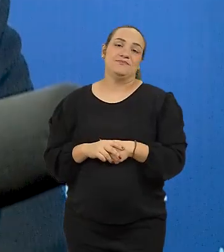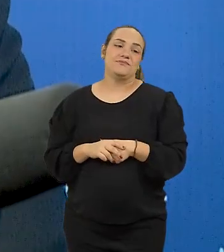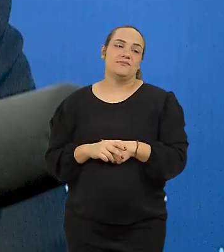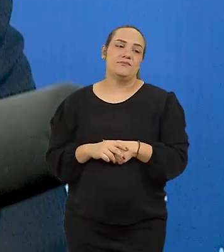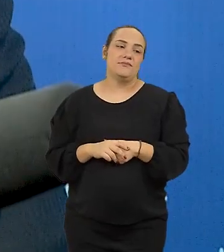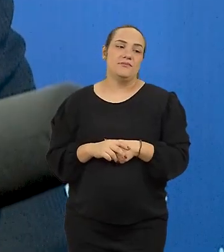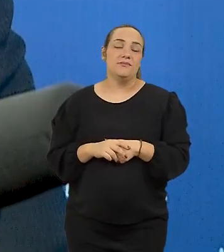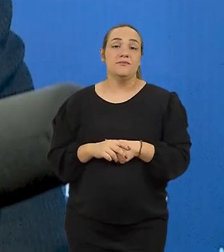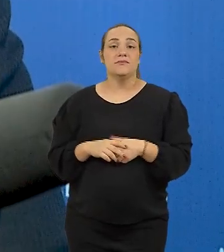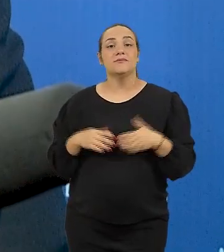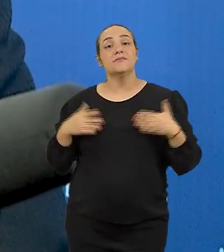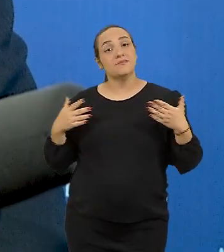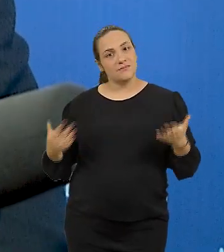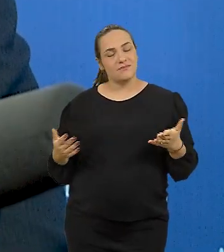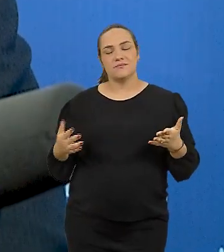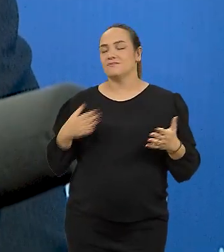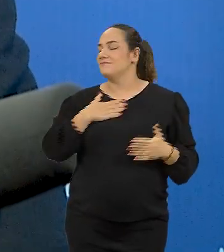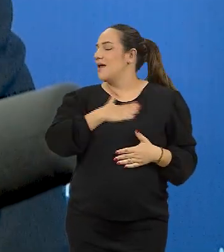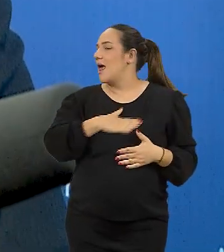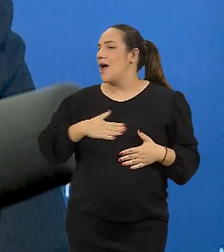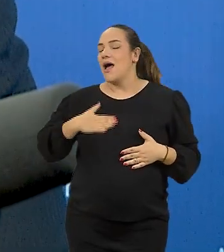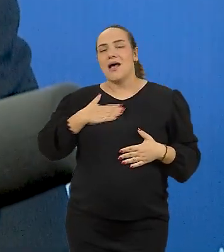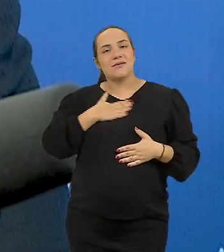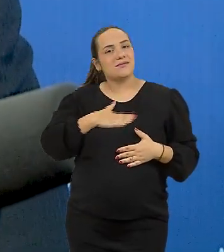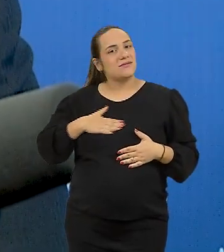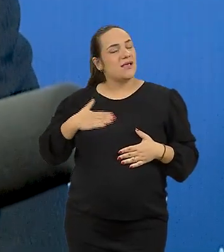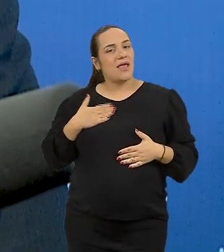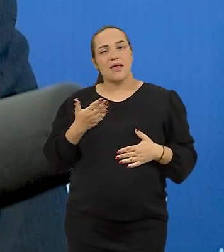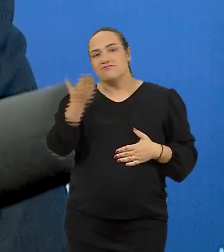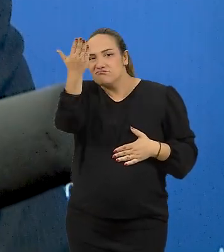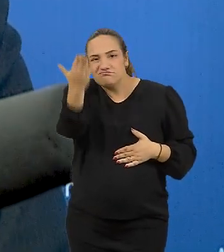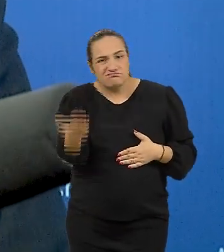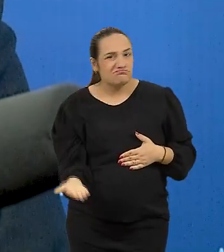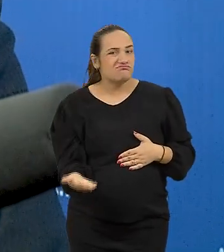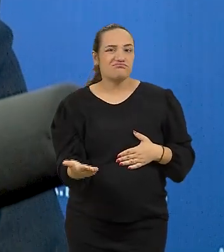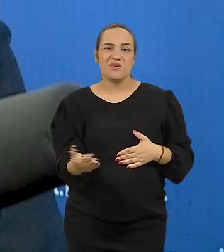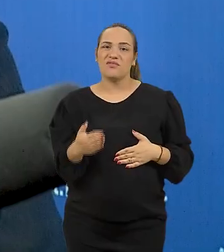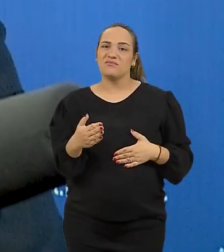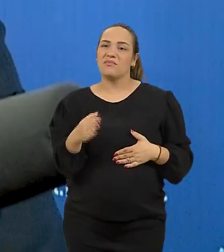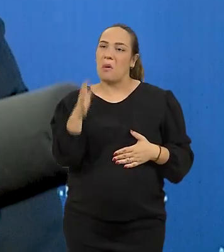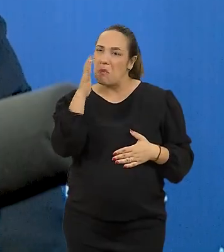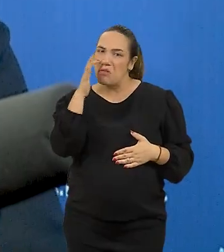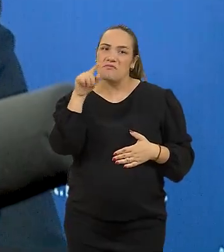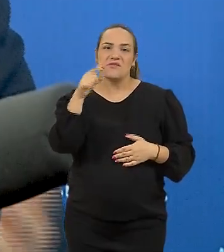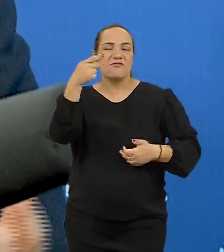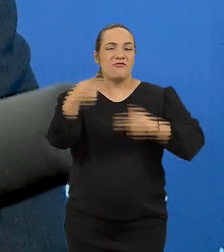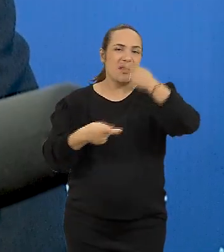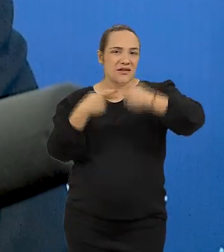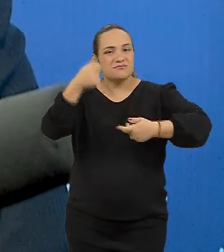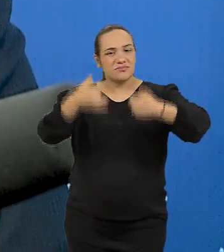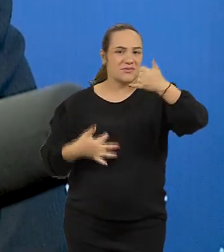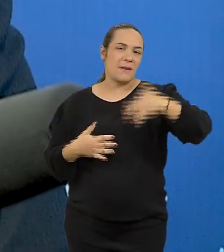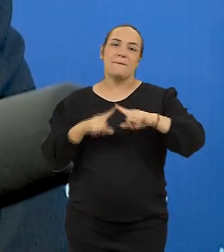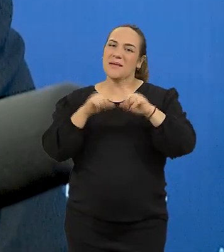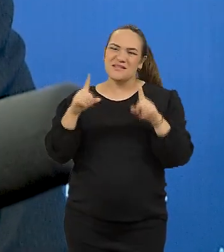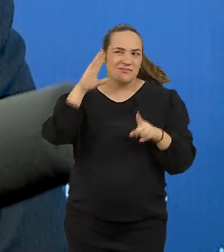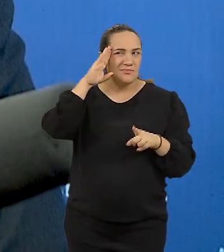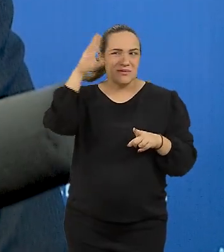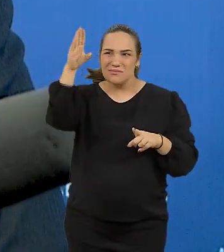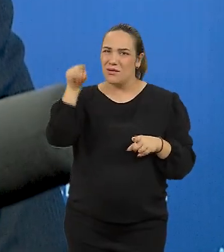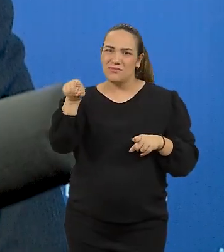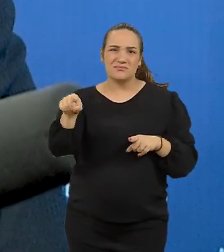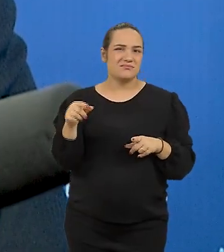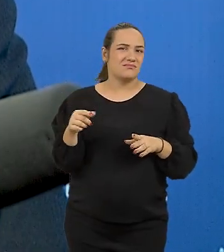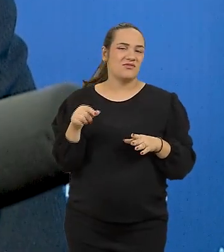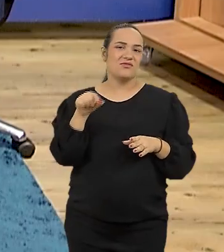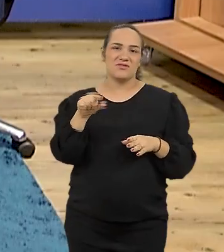né? Então, foi uma grata satisfação ouvir do senhor de... todas as explicações, mas essa